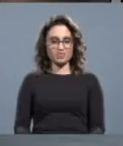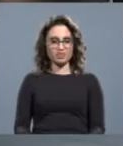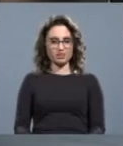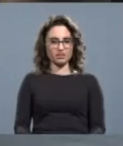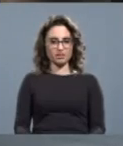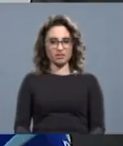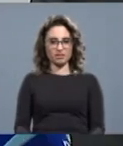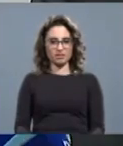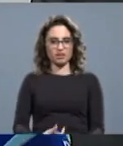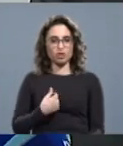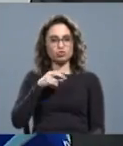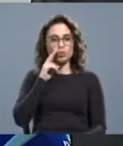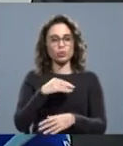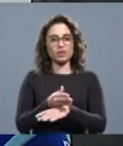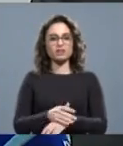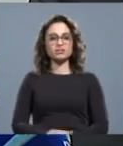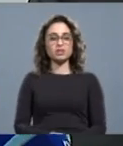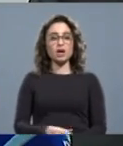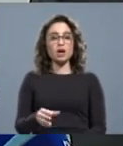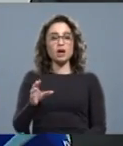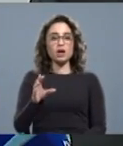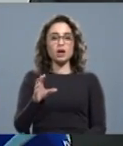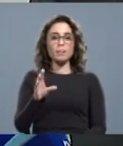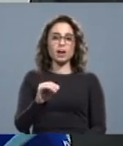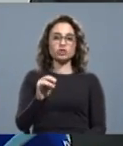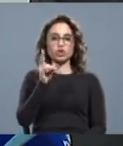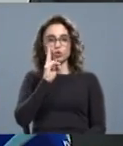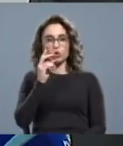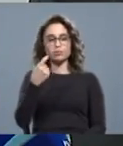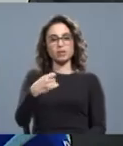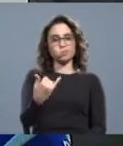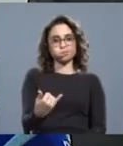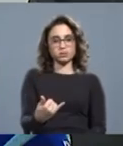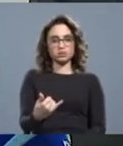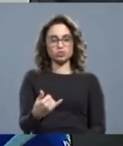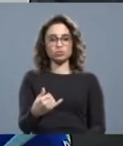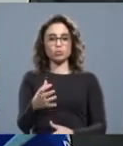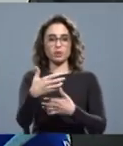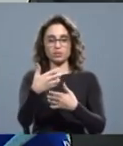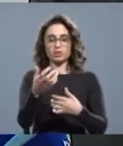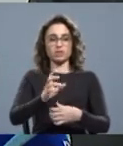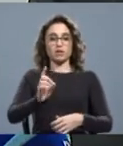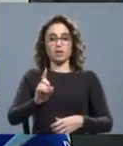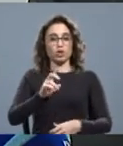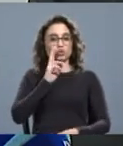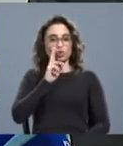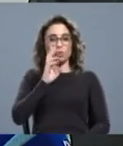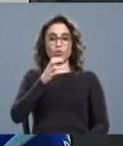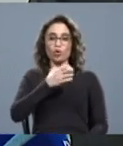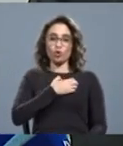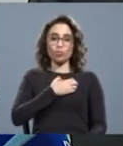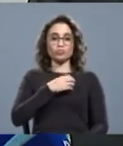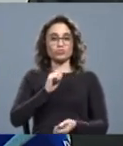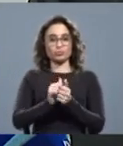Obrigado. Desculpas para o atraso. Diretores e vice-presidentes do marido, do Clube Esportivo Nacional.